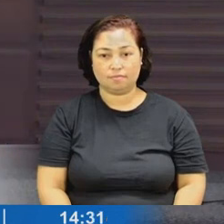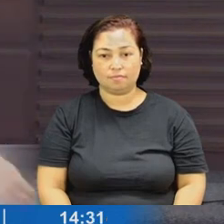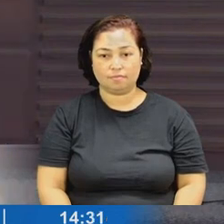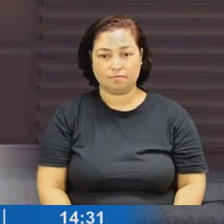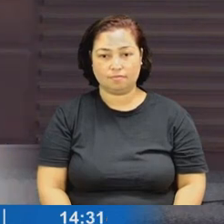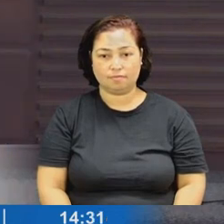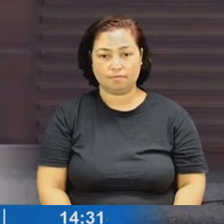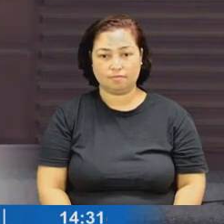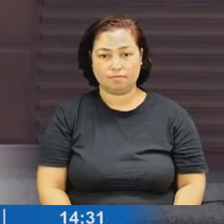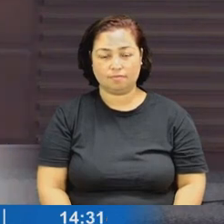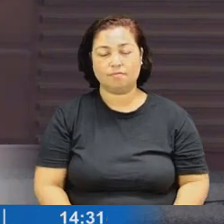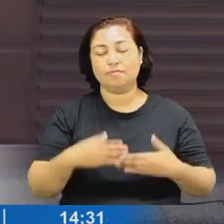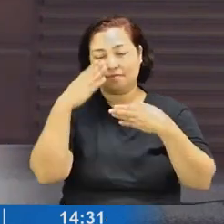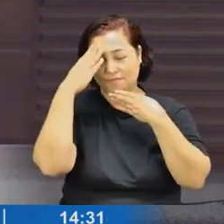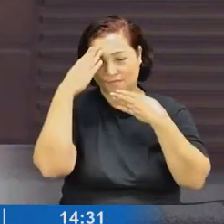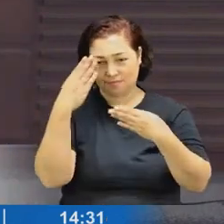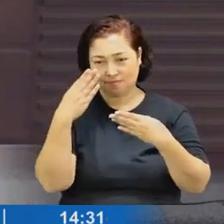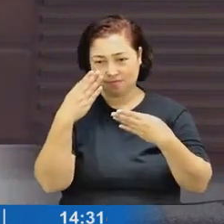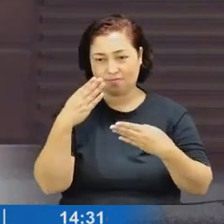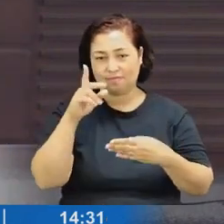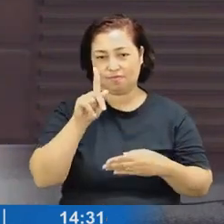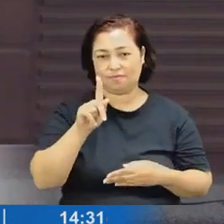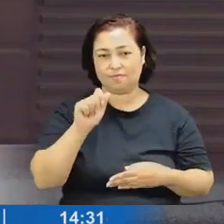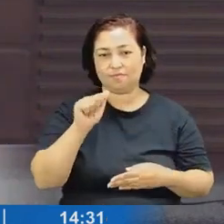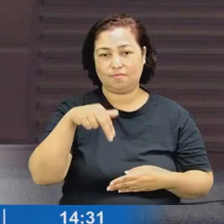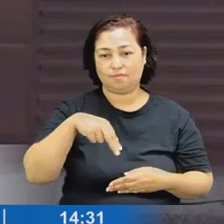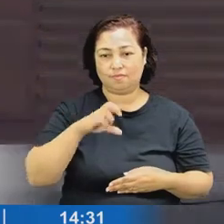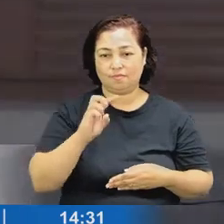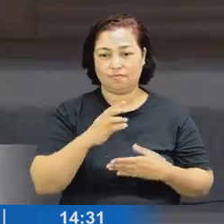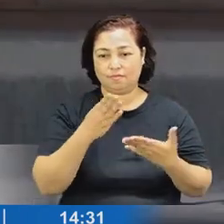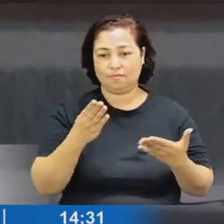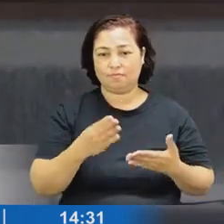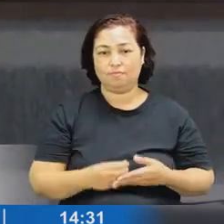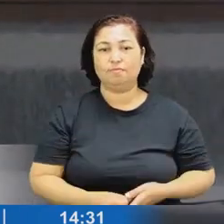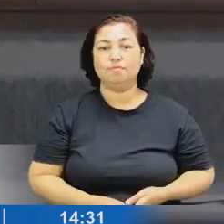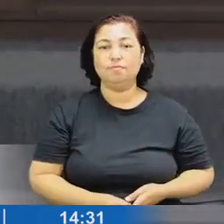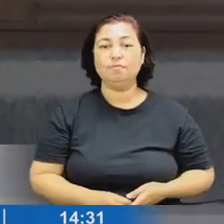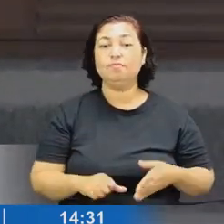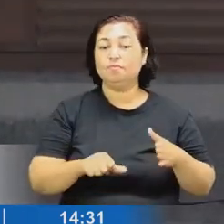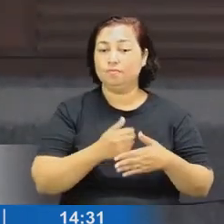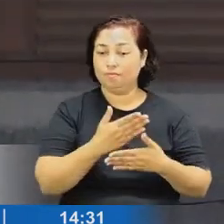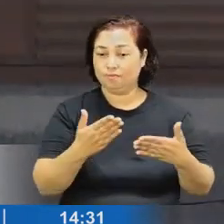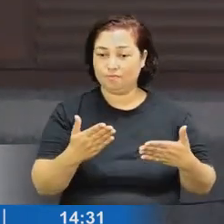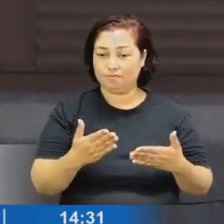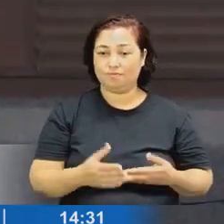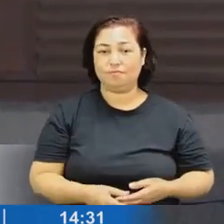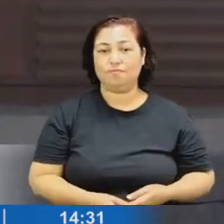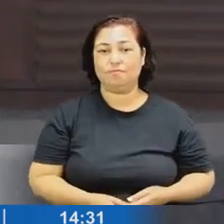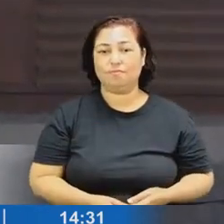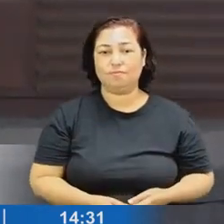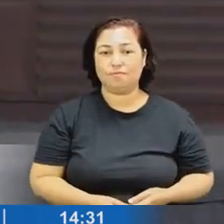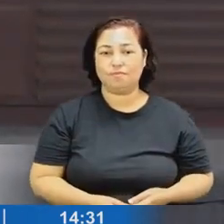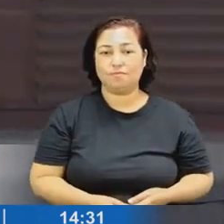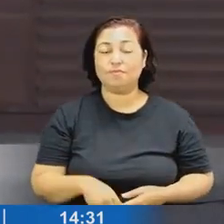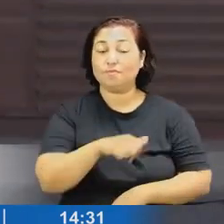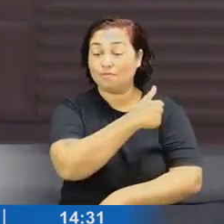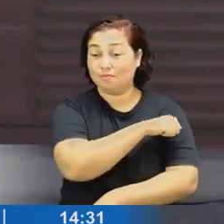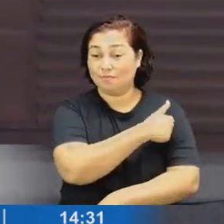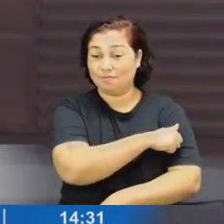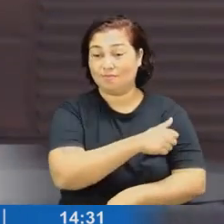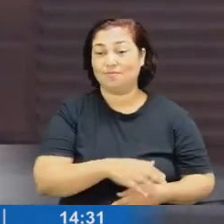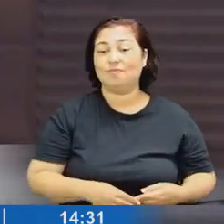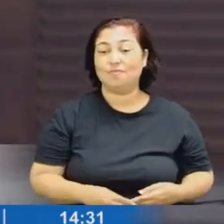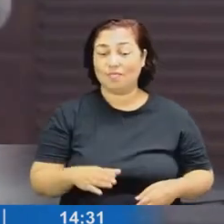Valeu Jean Obrigado vamos lá galera vamos embora para mais uma vamos lá galera eu sou carioca tá só para vocês